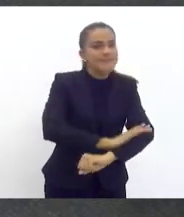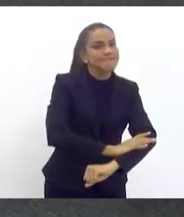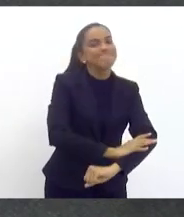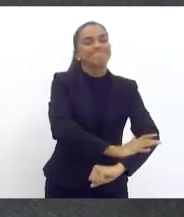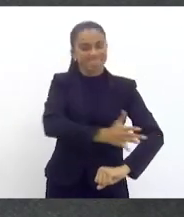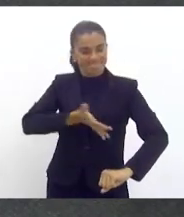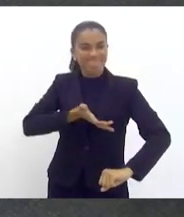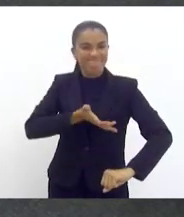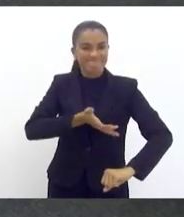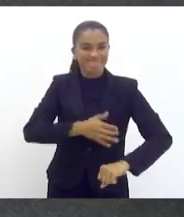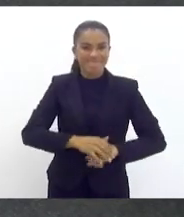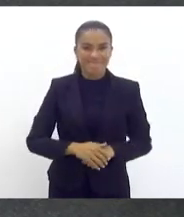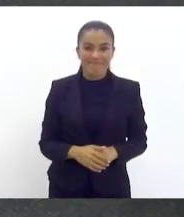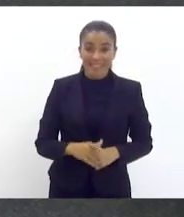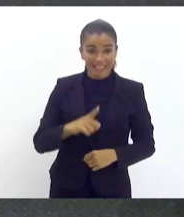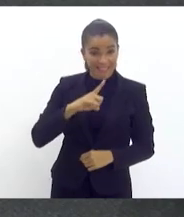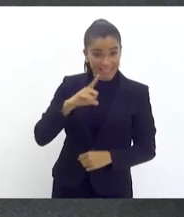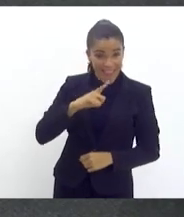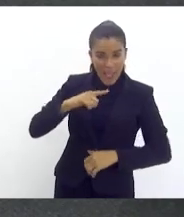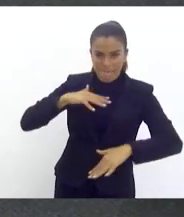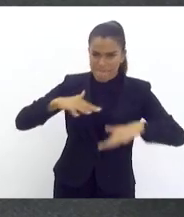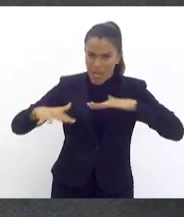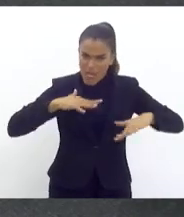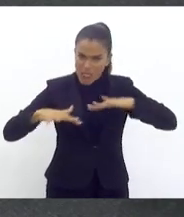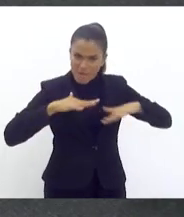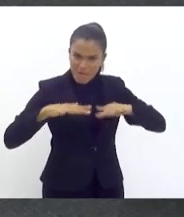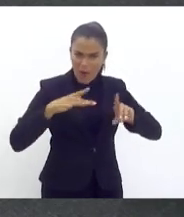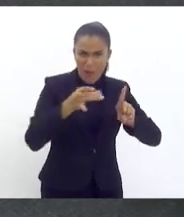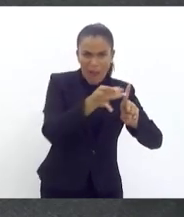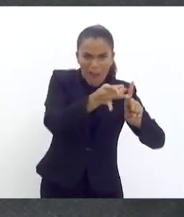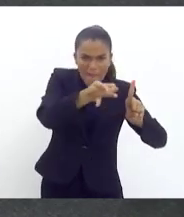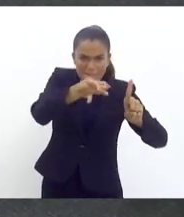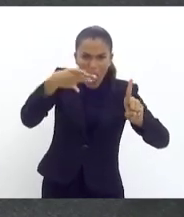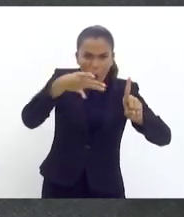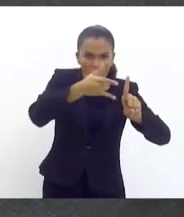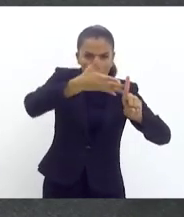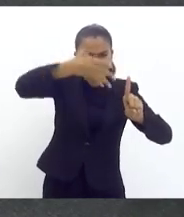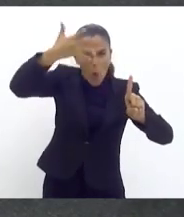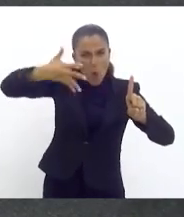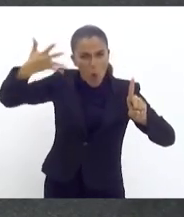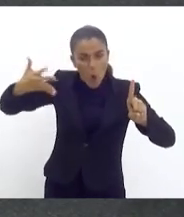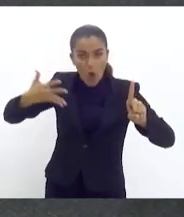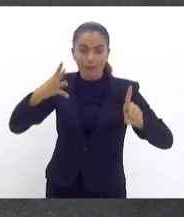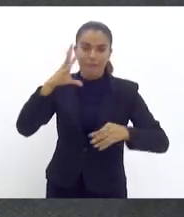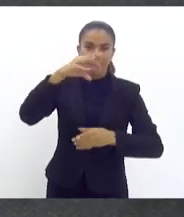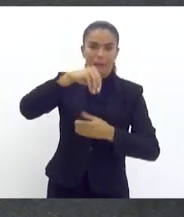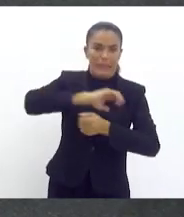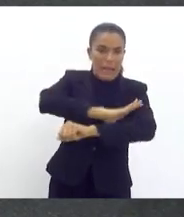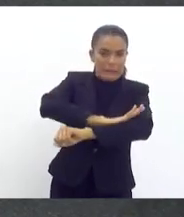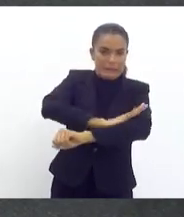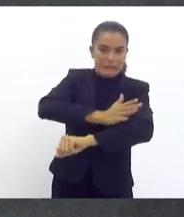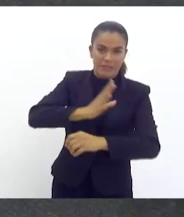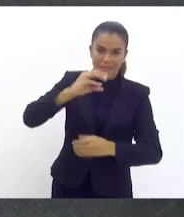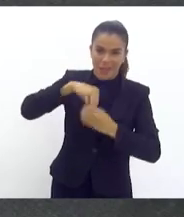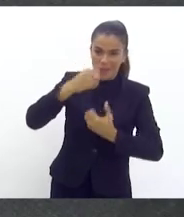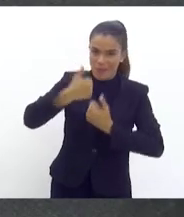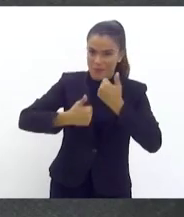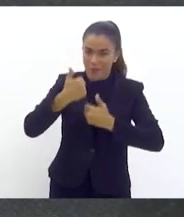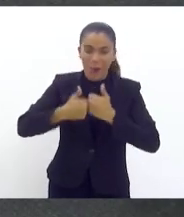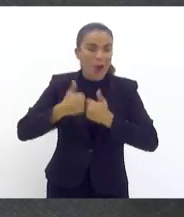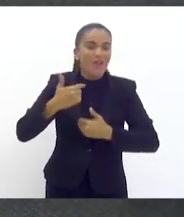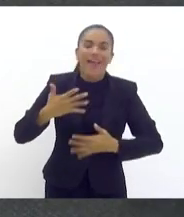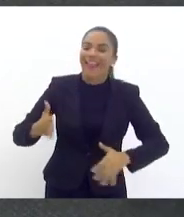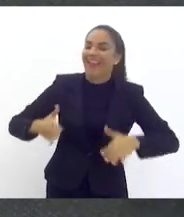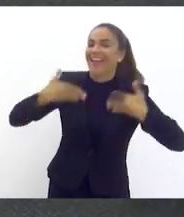aceitar que existam manifestações homofóbicas, racistas, dentro do futebol. O futebol é a alegria